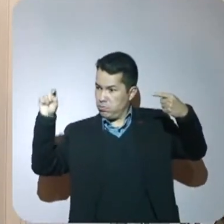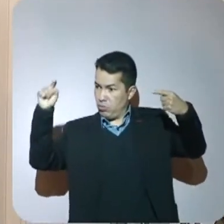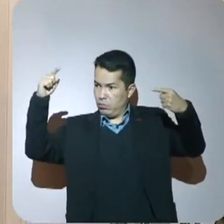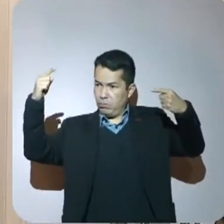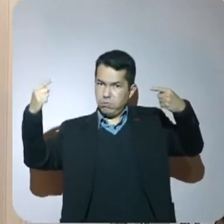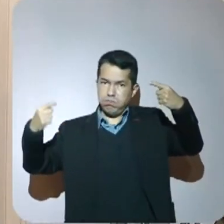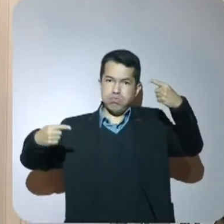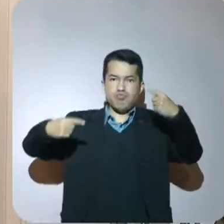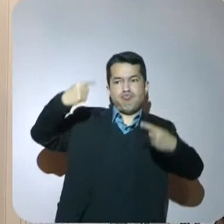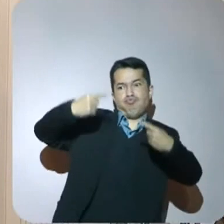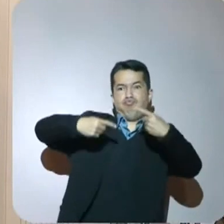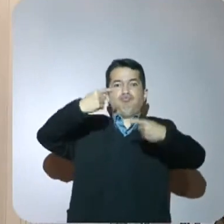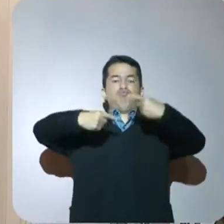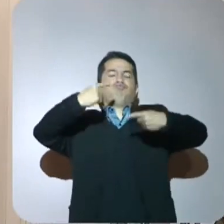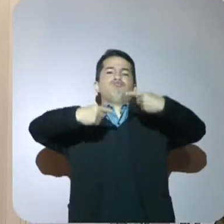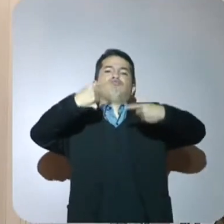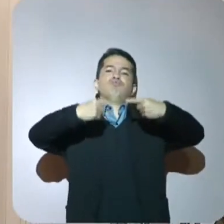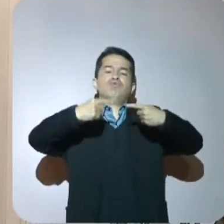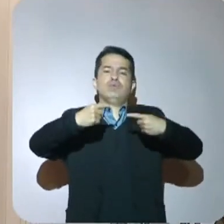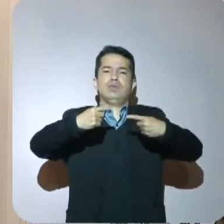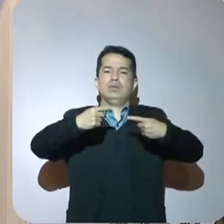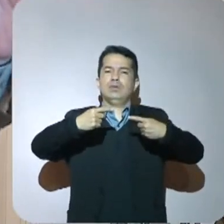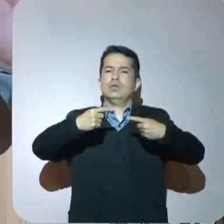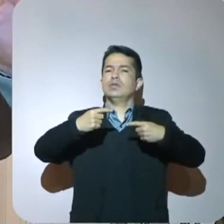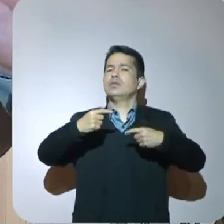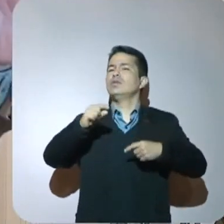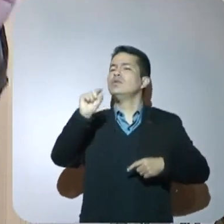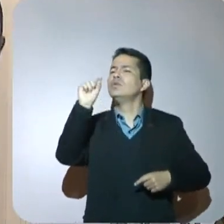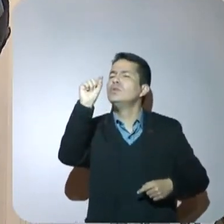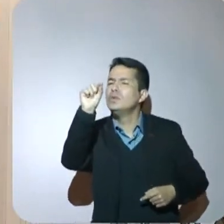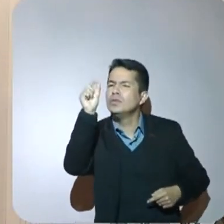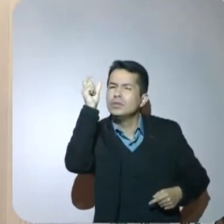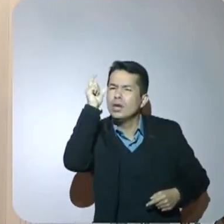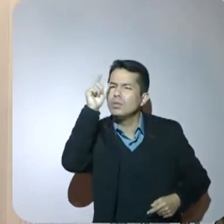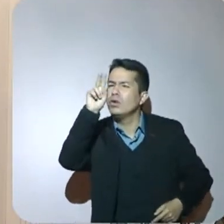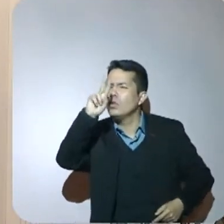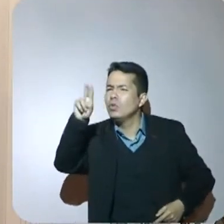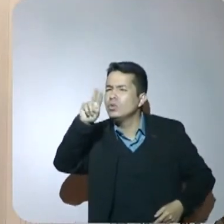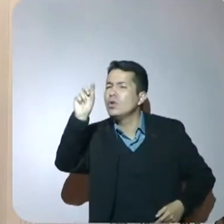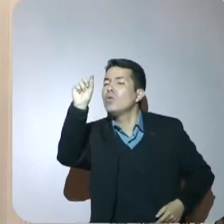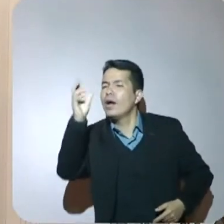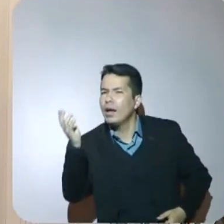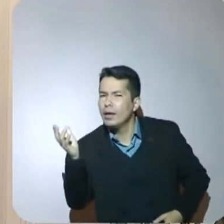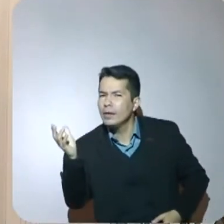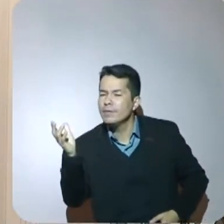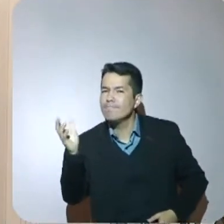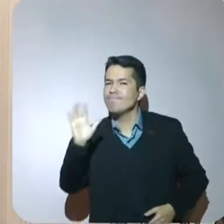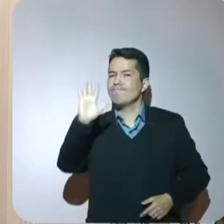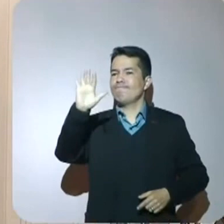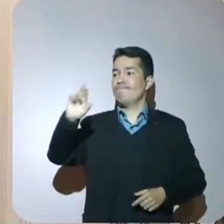antigas diferenças. Quais eram as antigas diferenças? No mundo judeu,